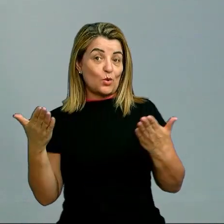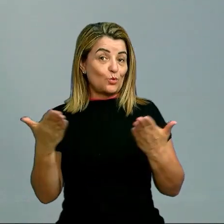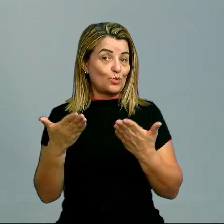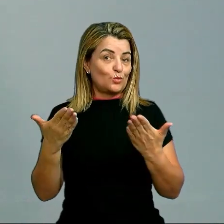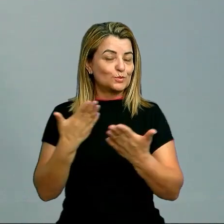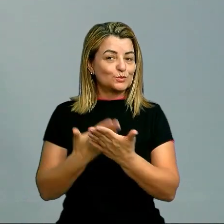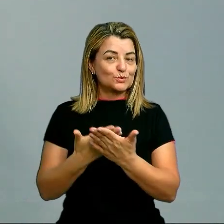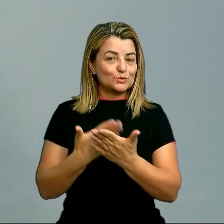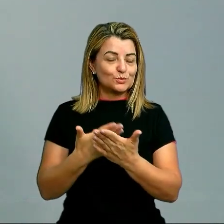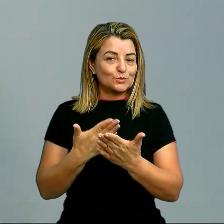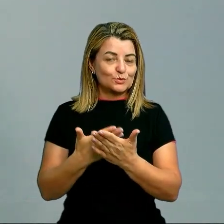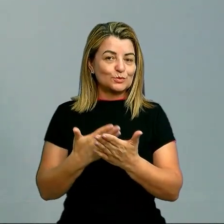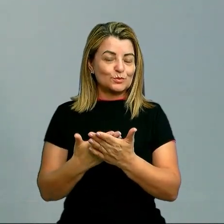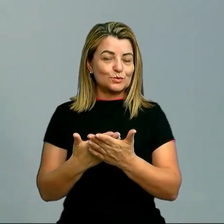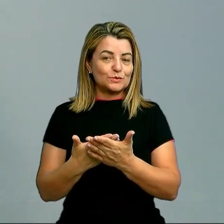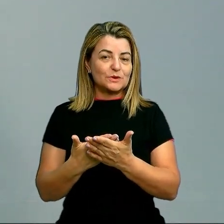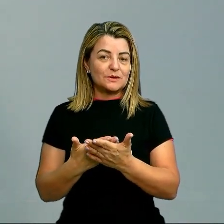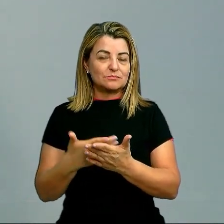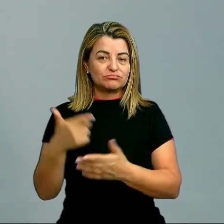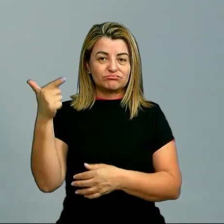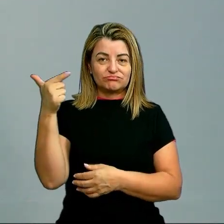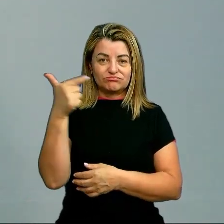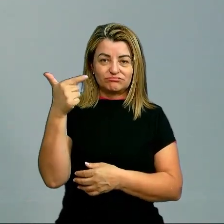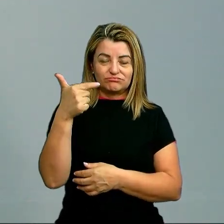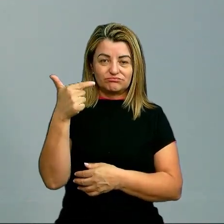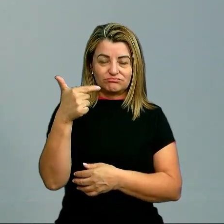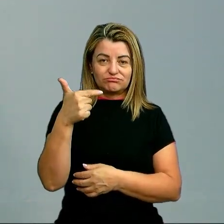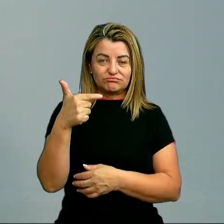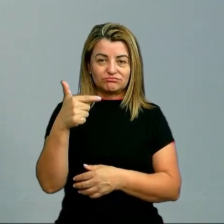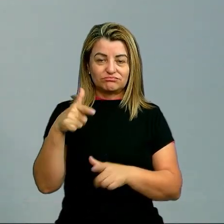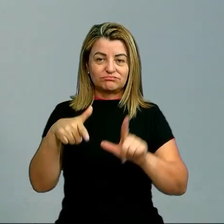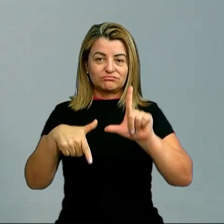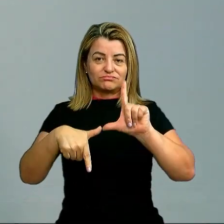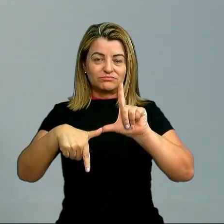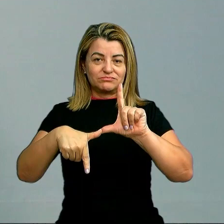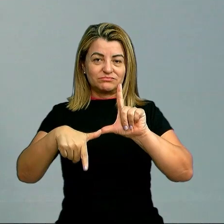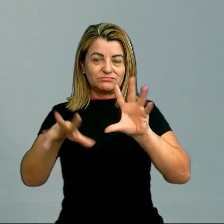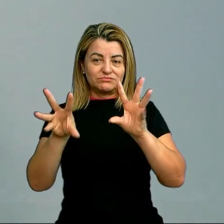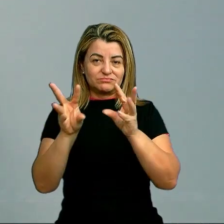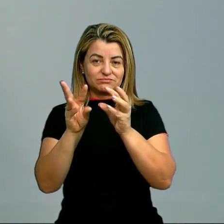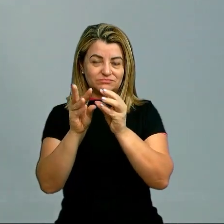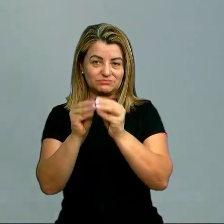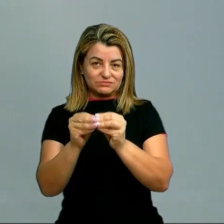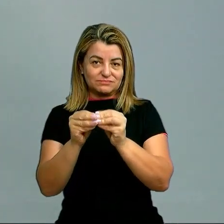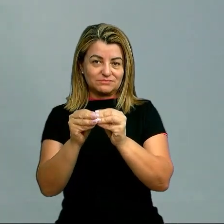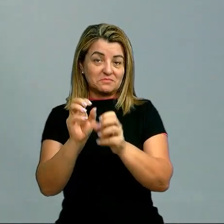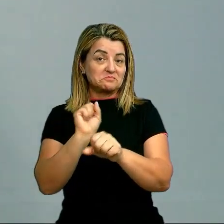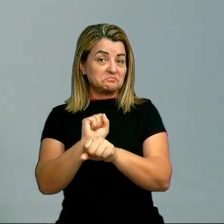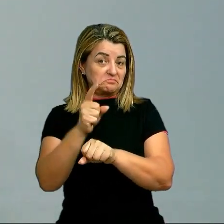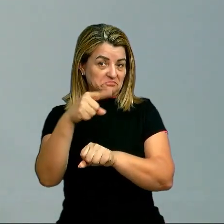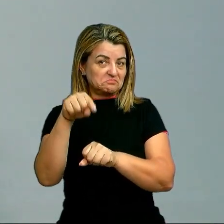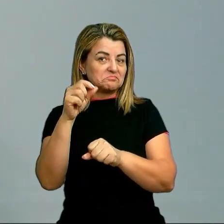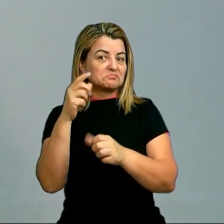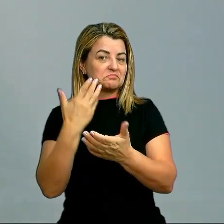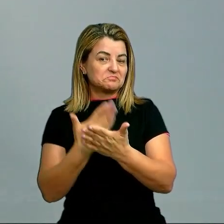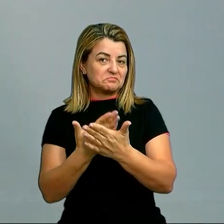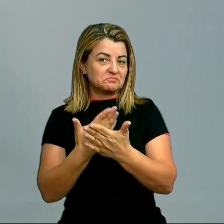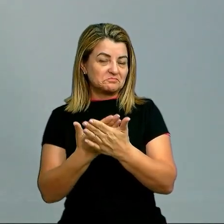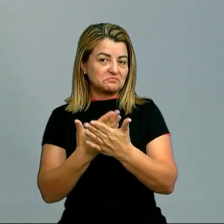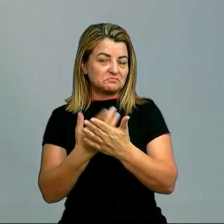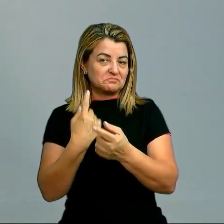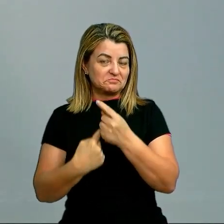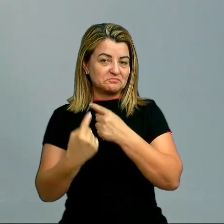parte 2 da aula de geometria analítica. Espero que você tenha assistido a aula anterior, porque fica melhor para